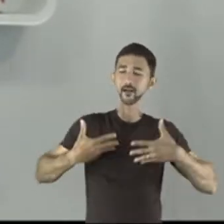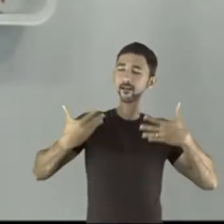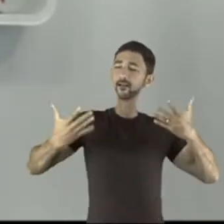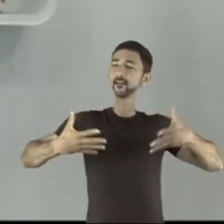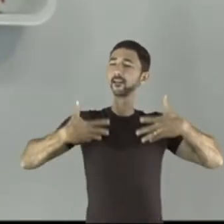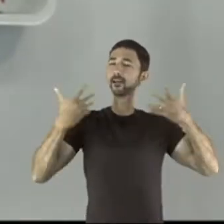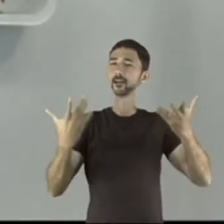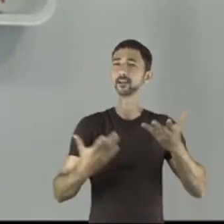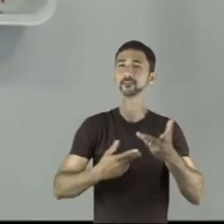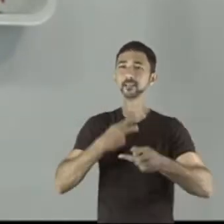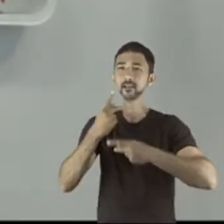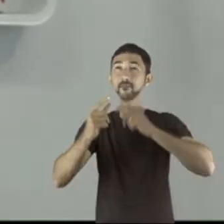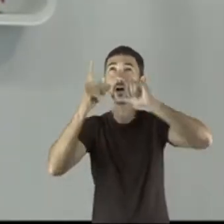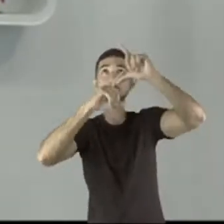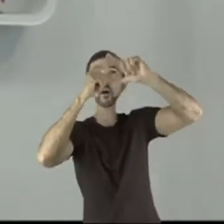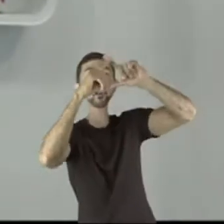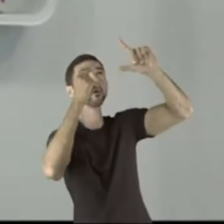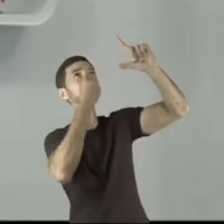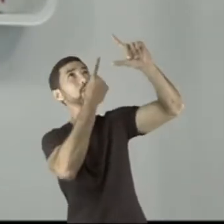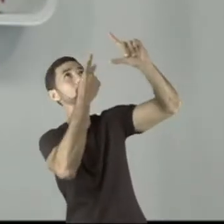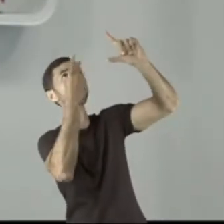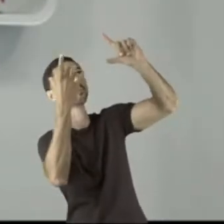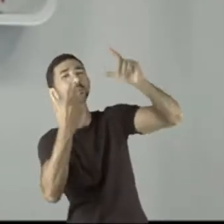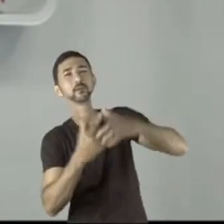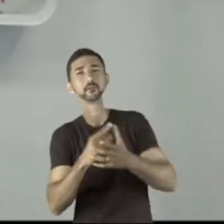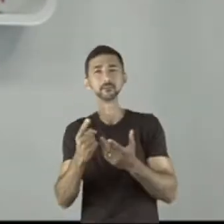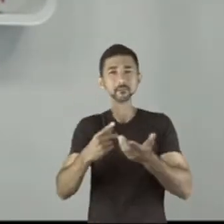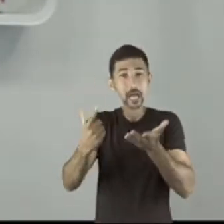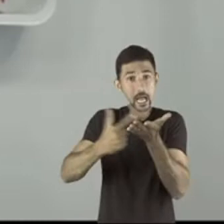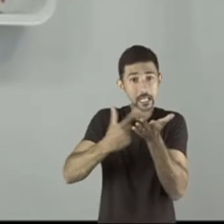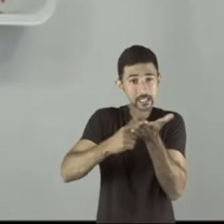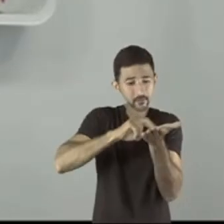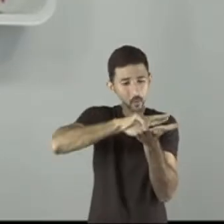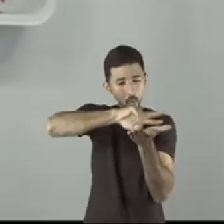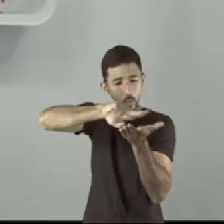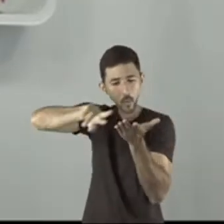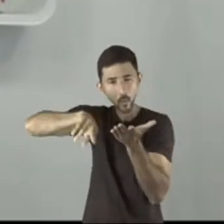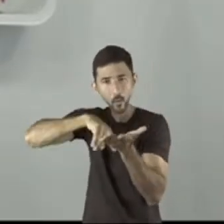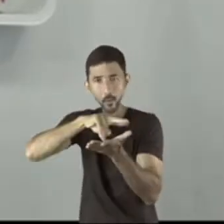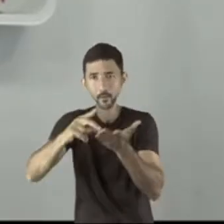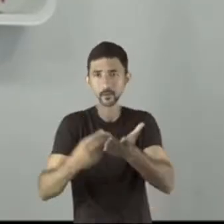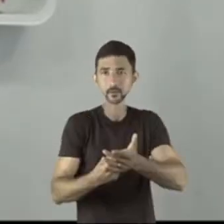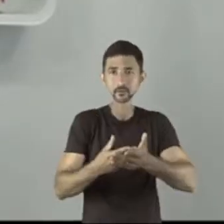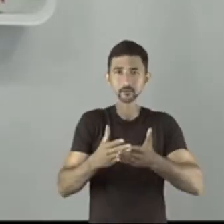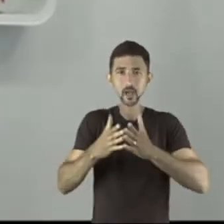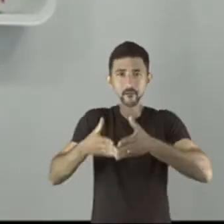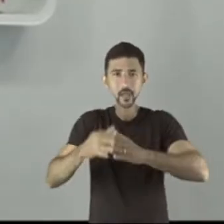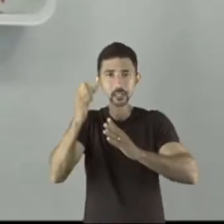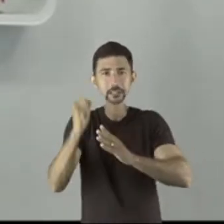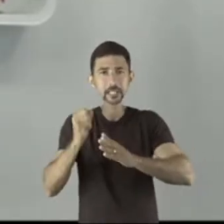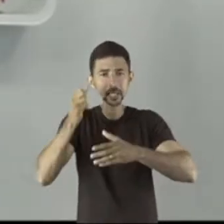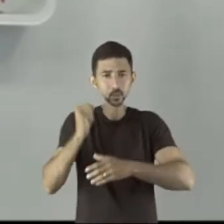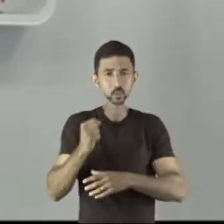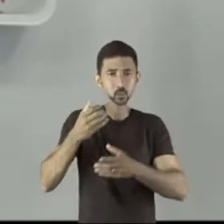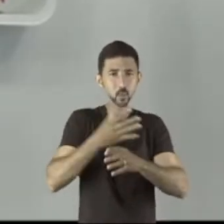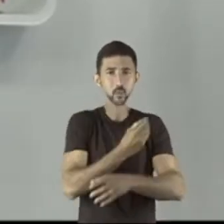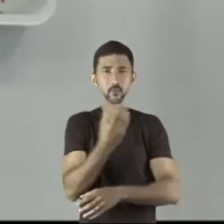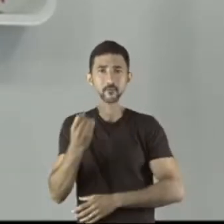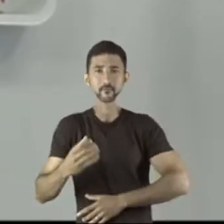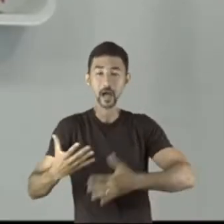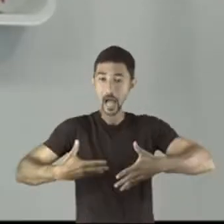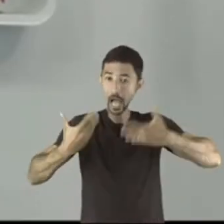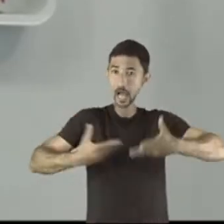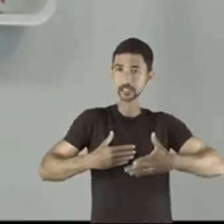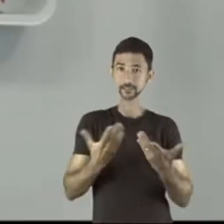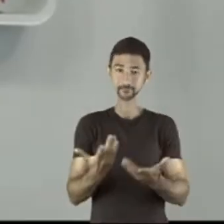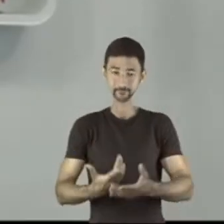toa, contar estrelas no céu. Livros com muita figura, fazer viagem de trem, um pouquinho de aventura